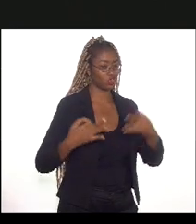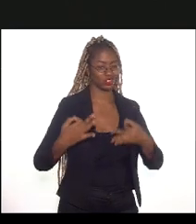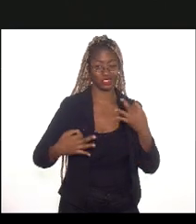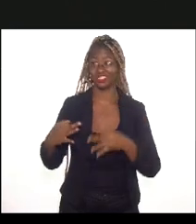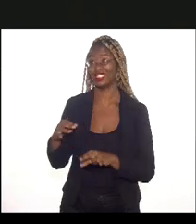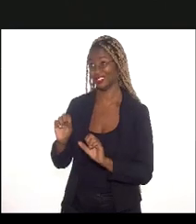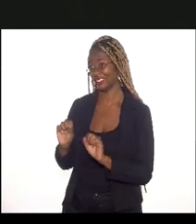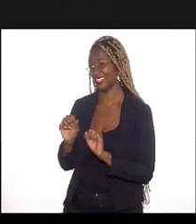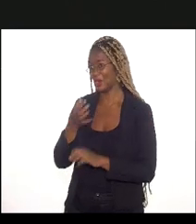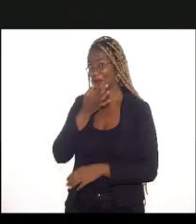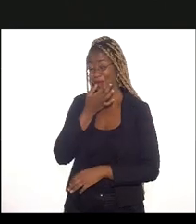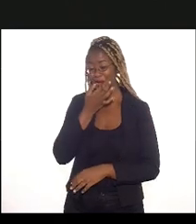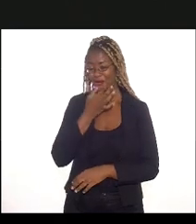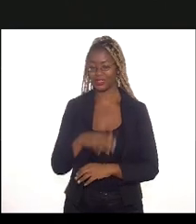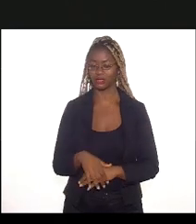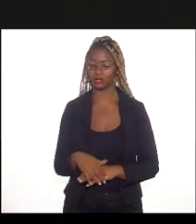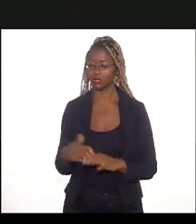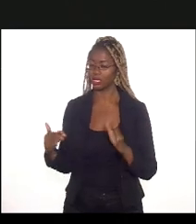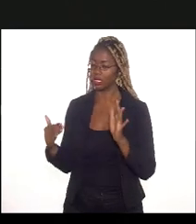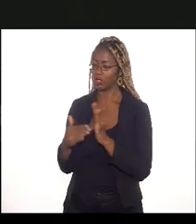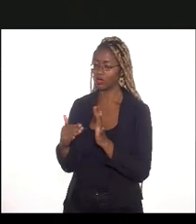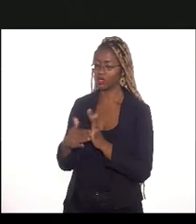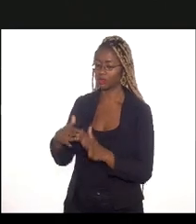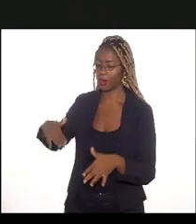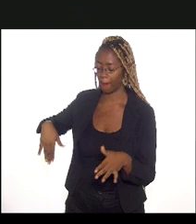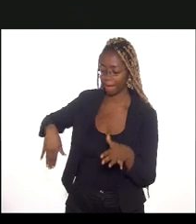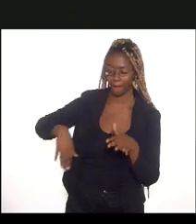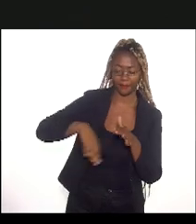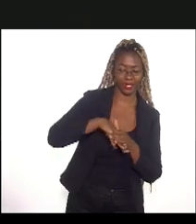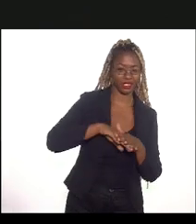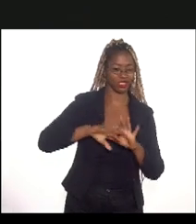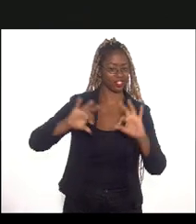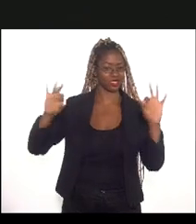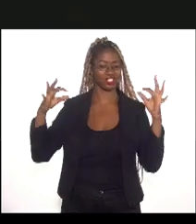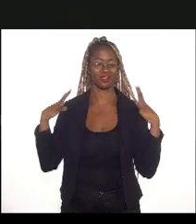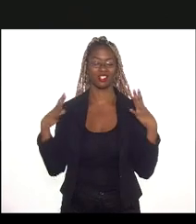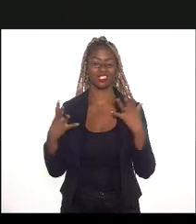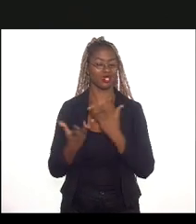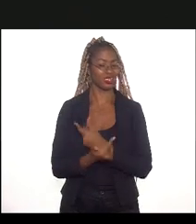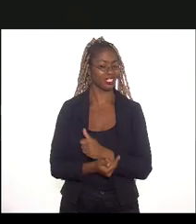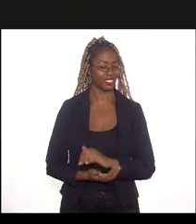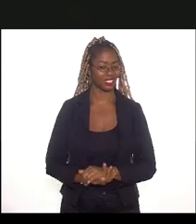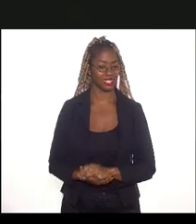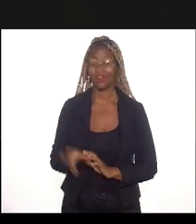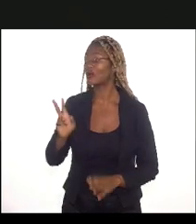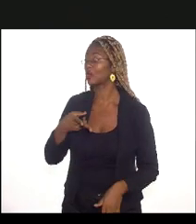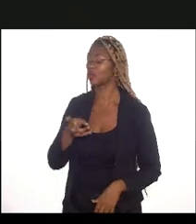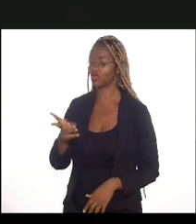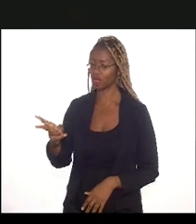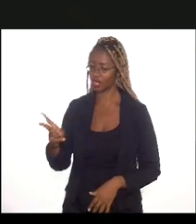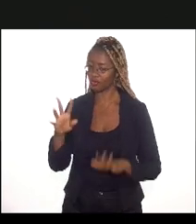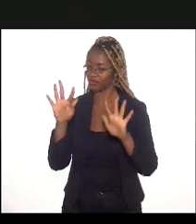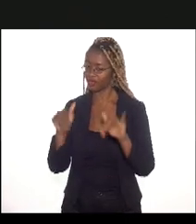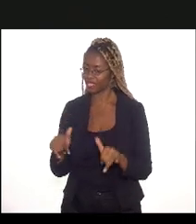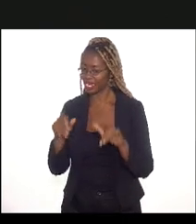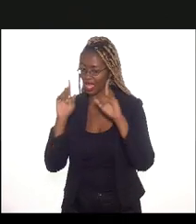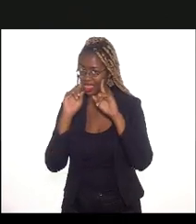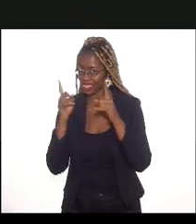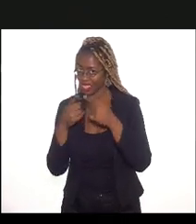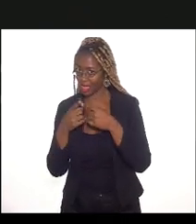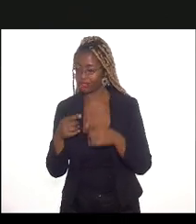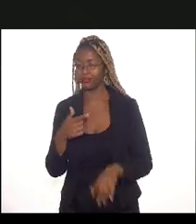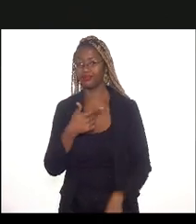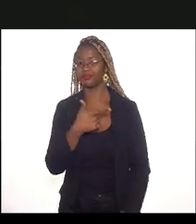Nem que eu possa ser o juiz. Na penúltima pelada, eu dei um passe épico para o deputado. Vamos em frente. Vamos em frente, vamos encerrar.